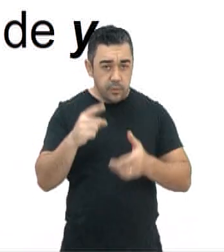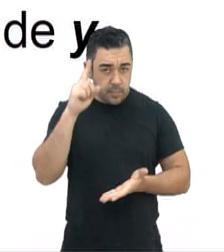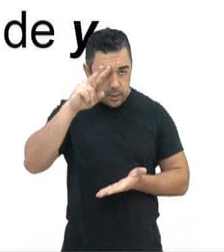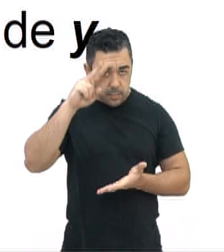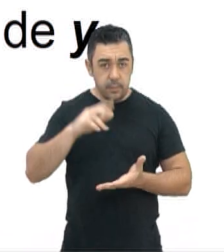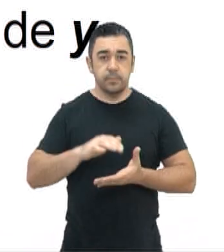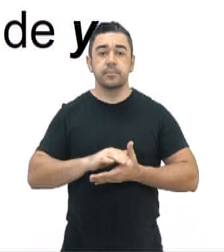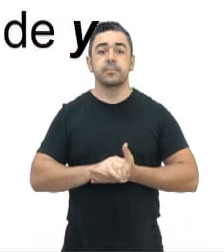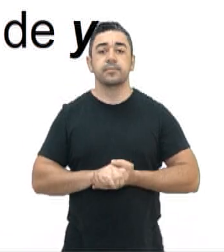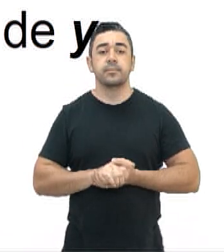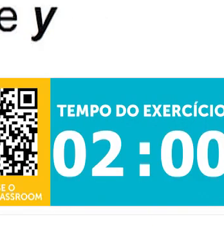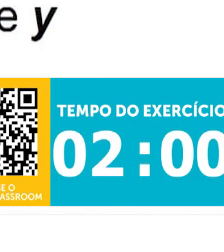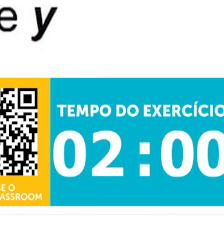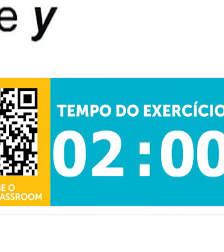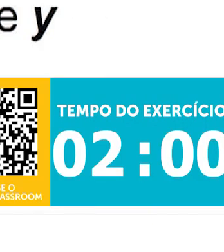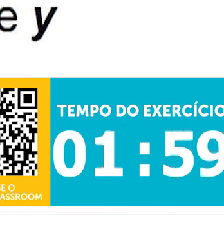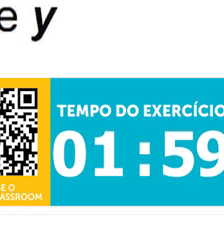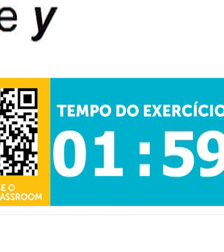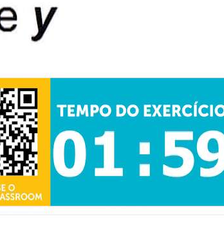recordarmos.